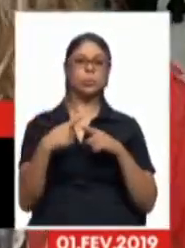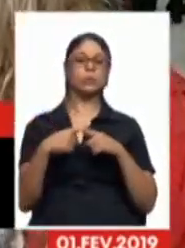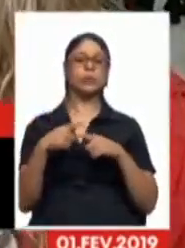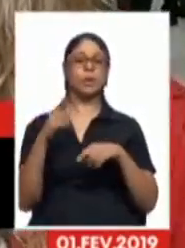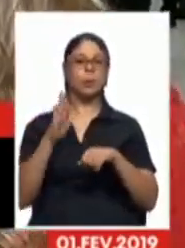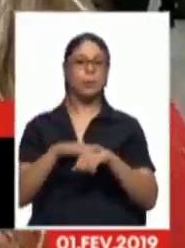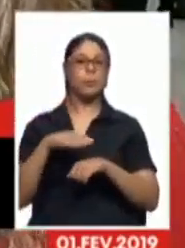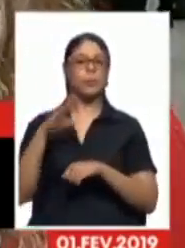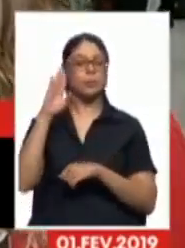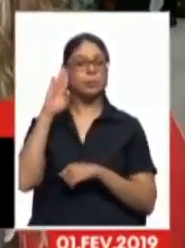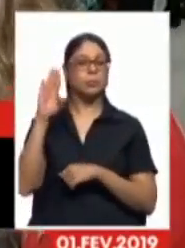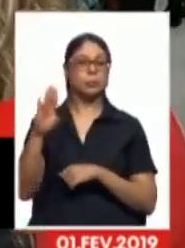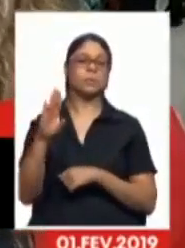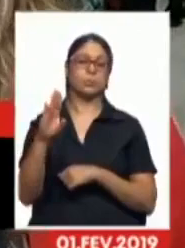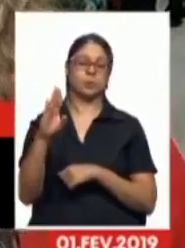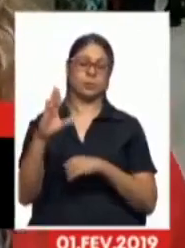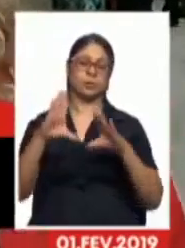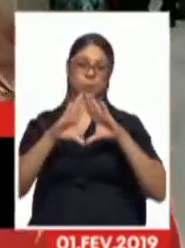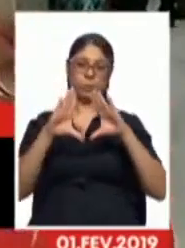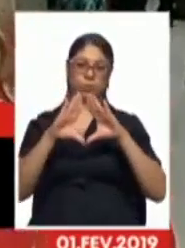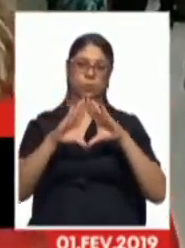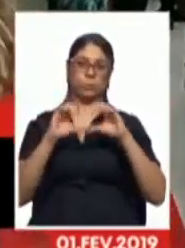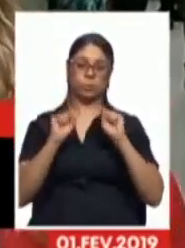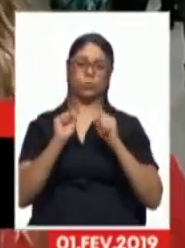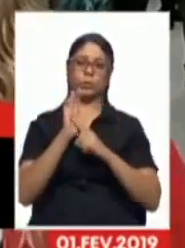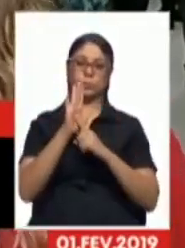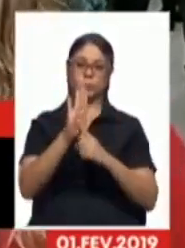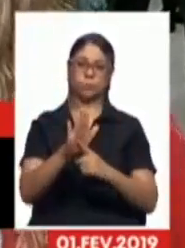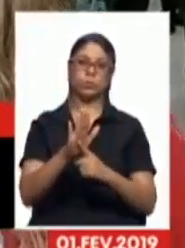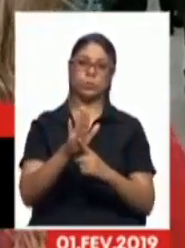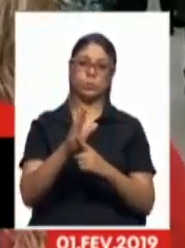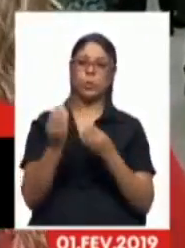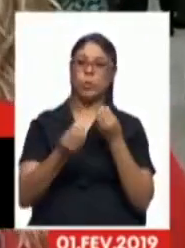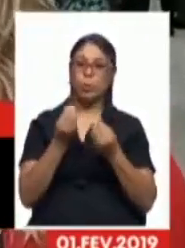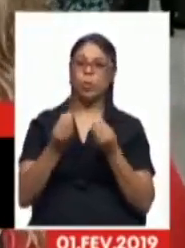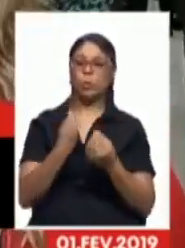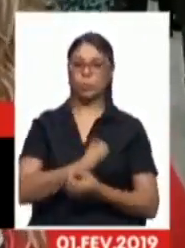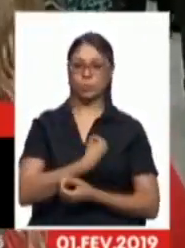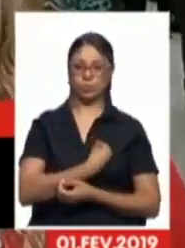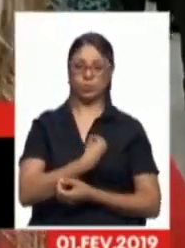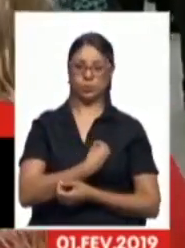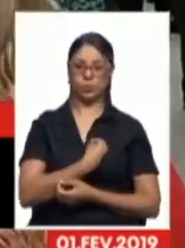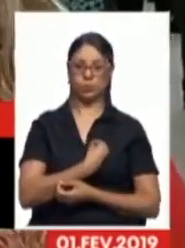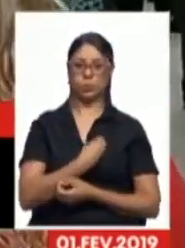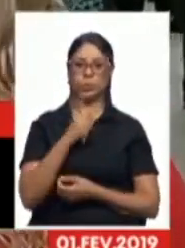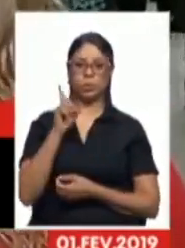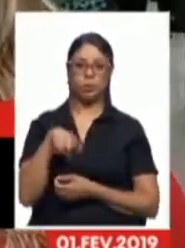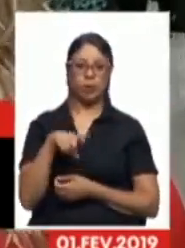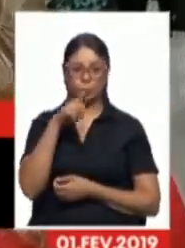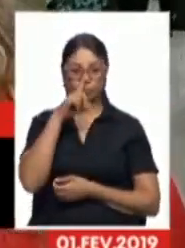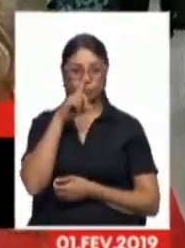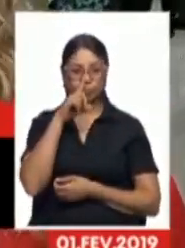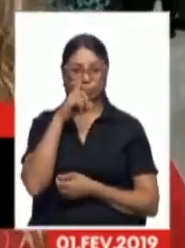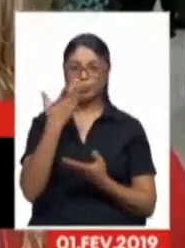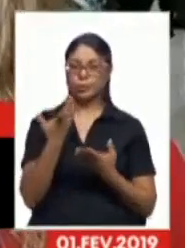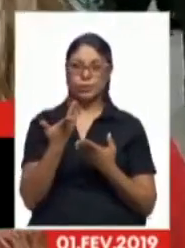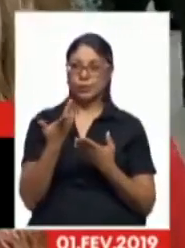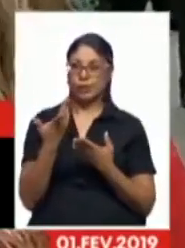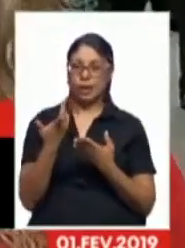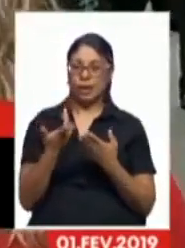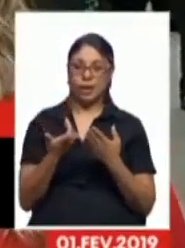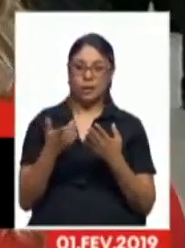rigorosa que a Casa pode dar em situações como é que nós estamos vivendo, de uma tragédia sem precedentes, de